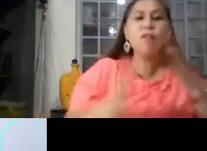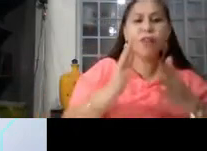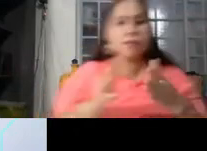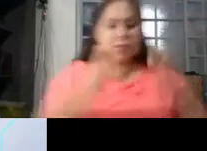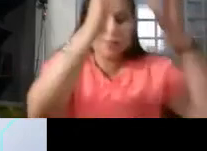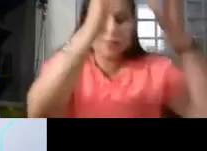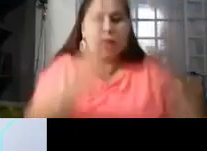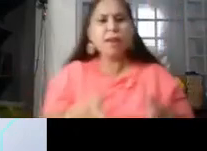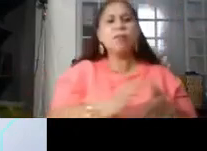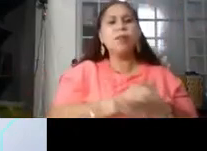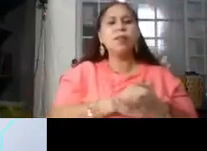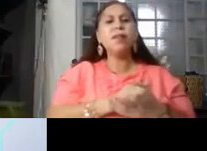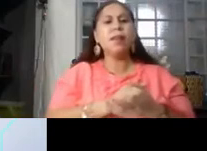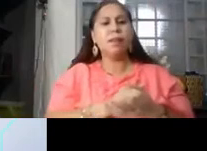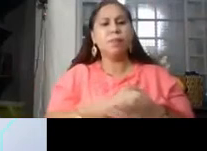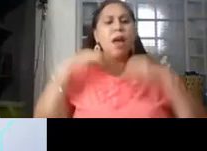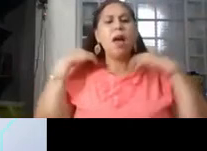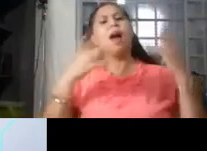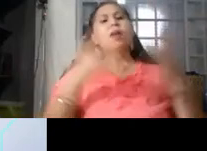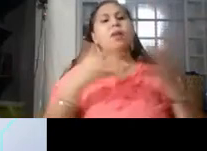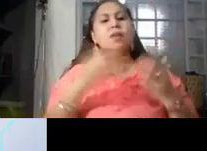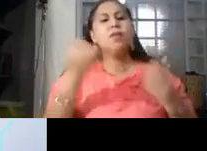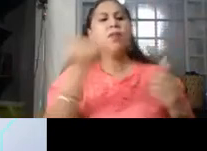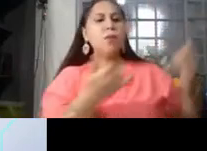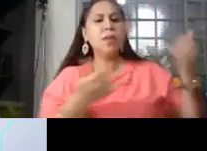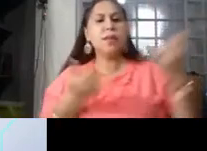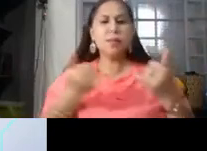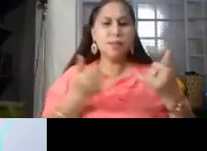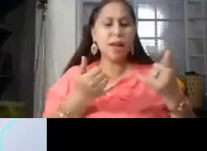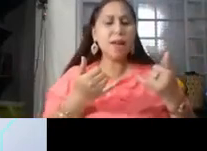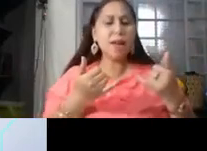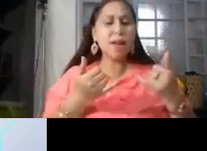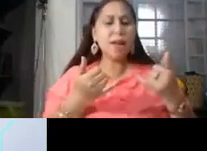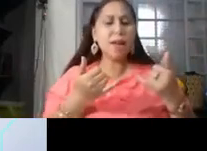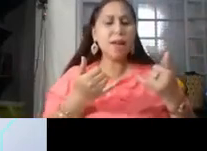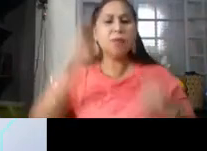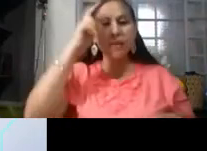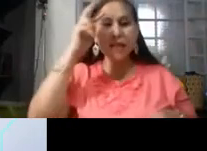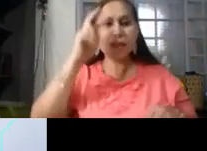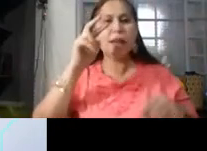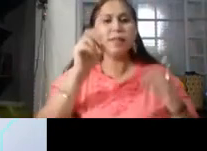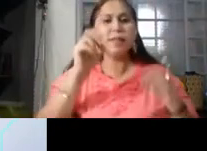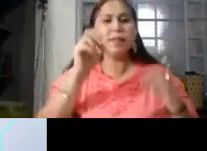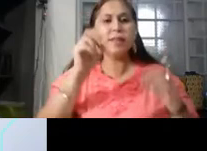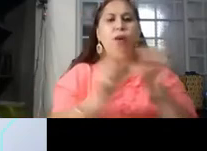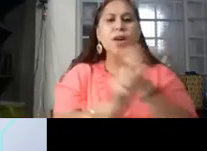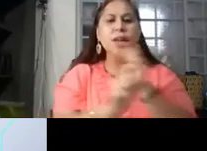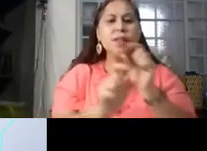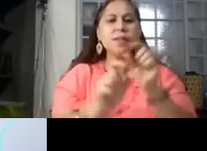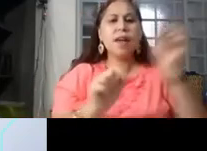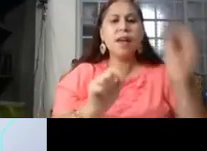fiz narrando na ordem direta. Agora, se eu estiver contando esse diálogo, lembra da sintaxe? Eu